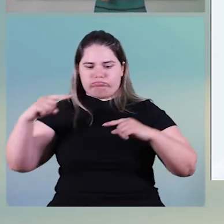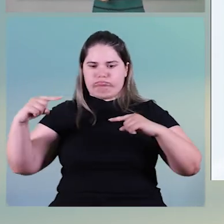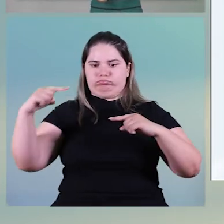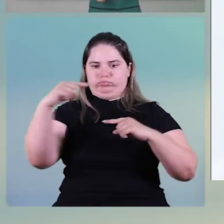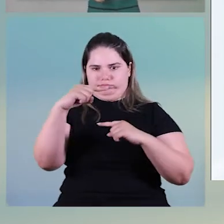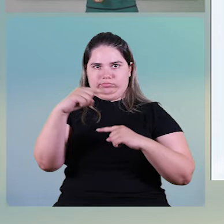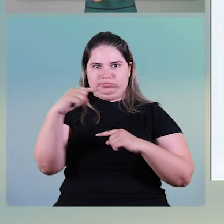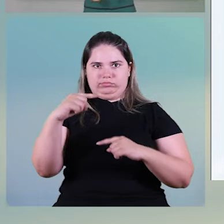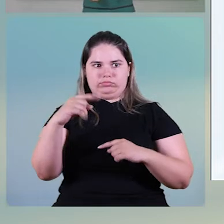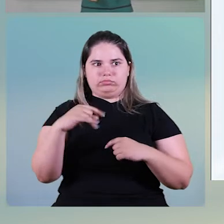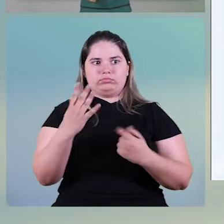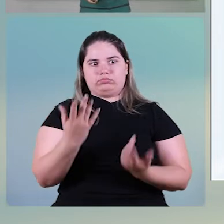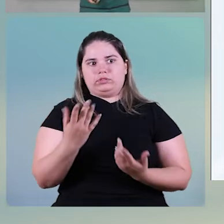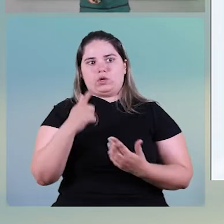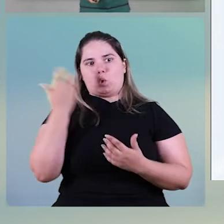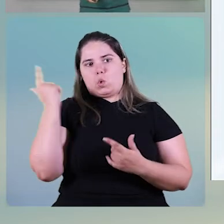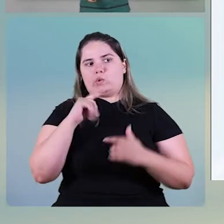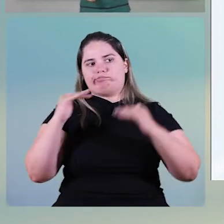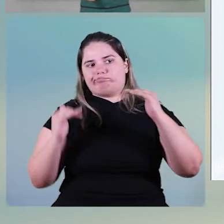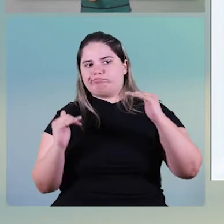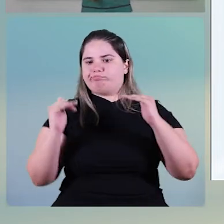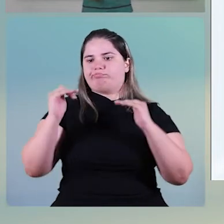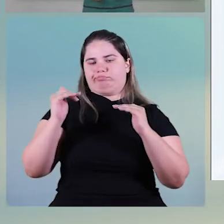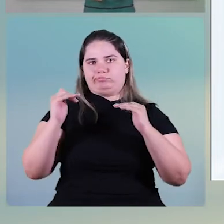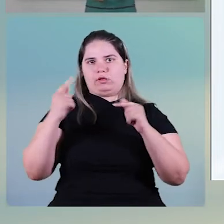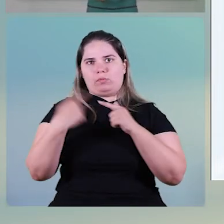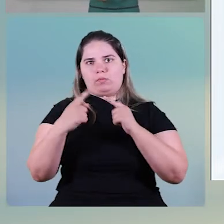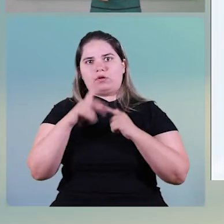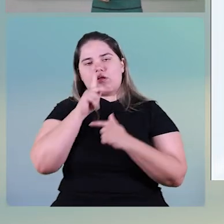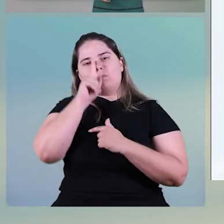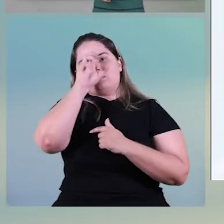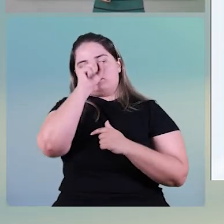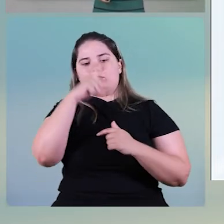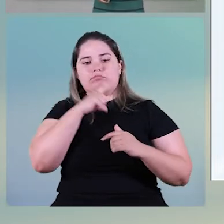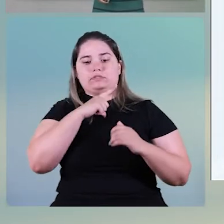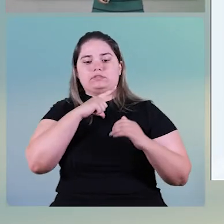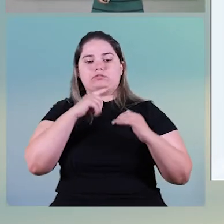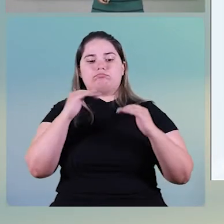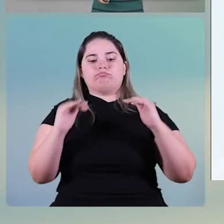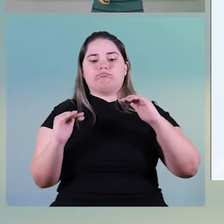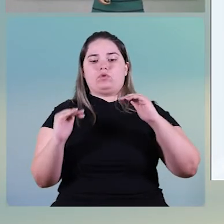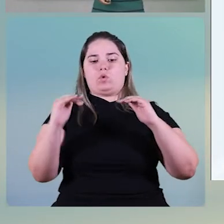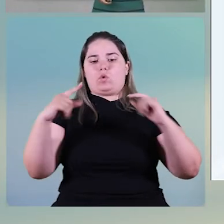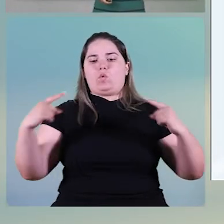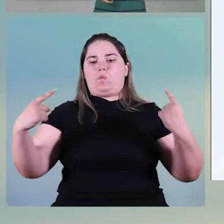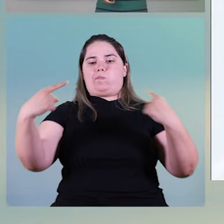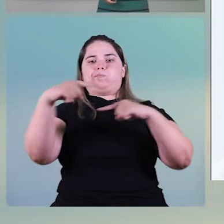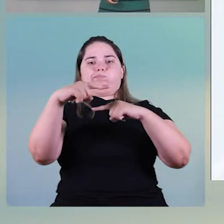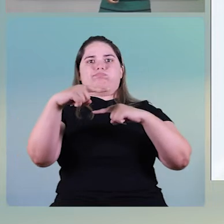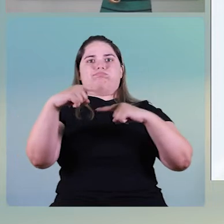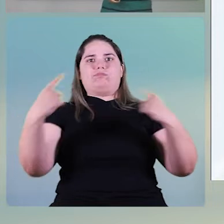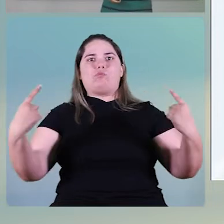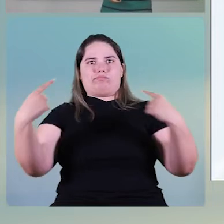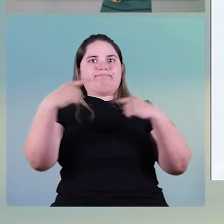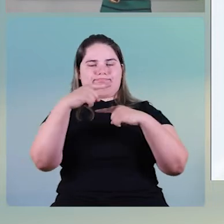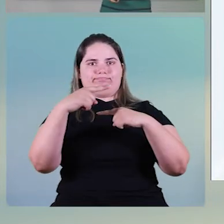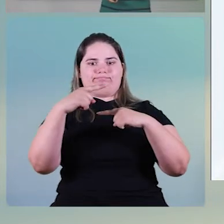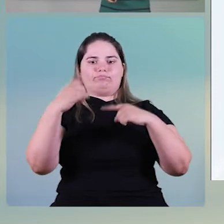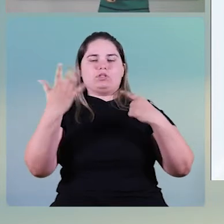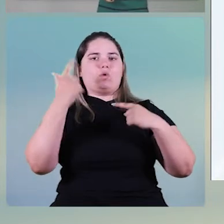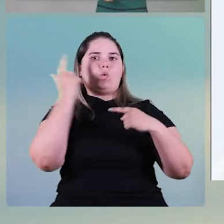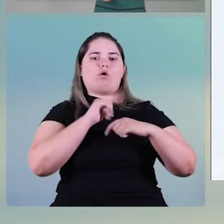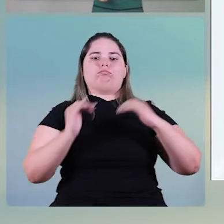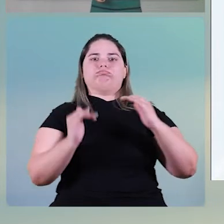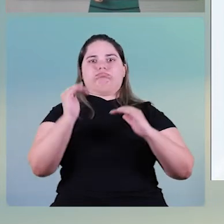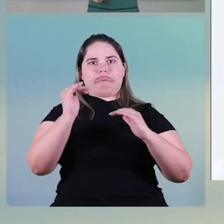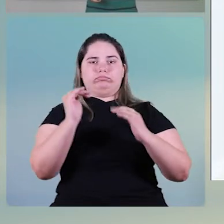se equilibram. As forças possuem módulos iguais e sentidos contrários. Segundo, o módulo